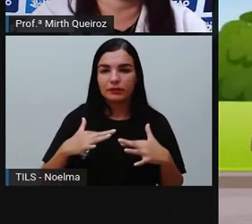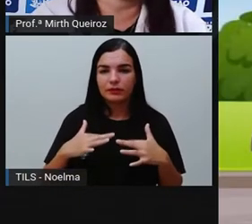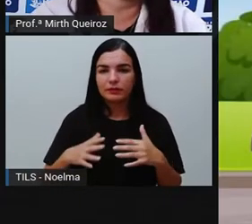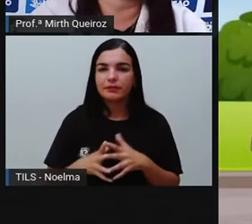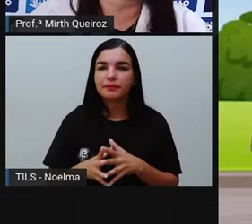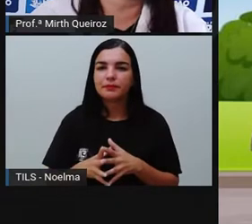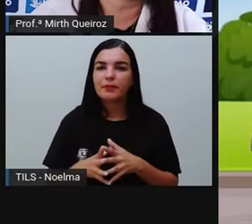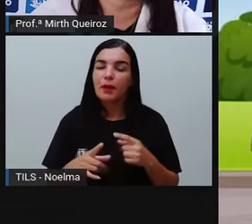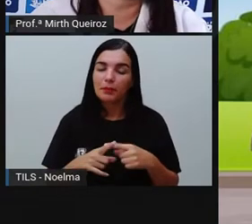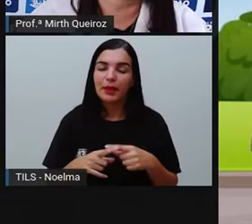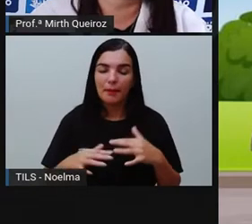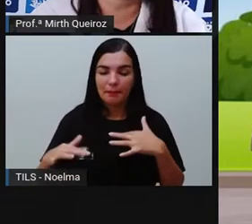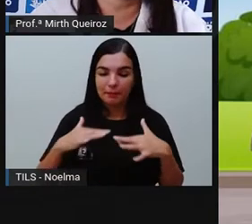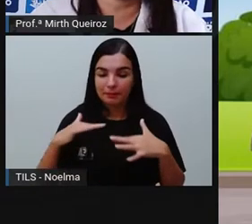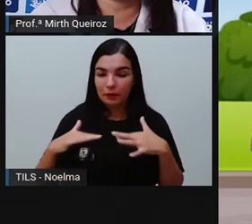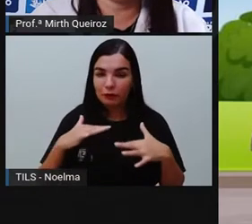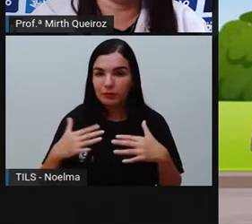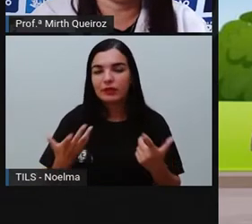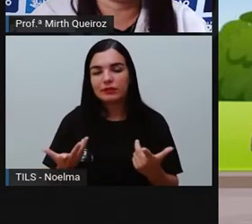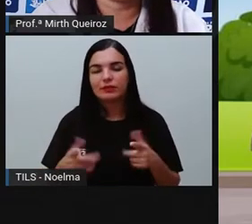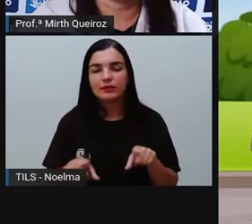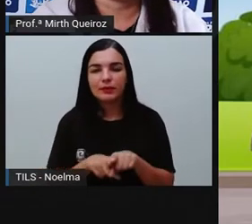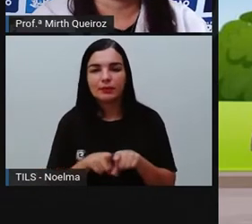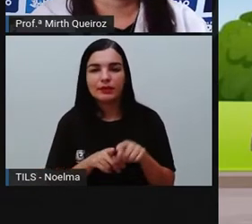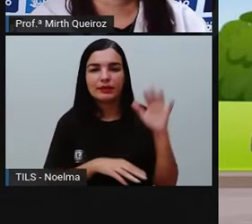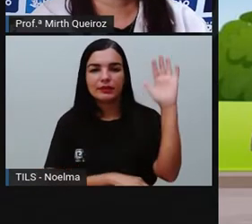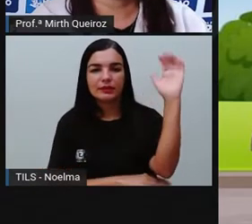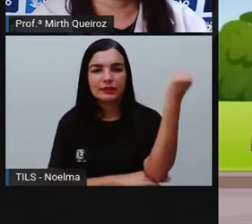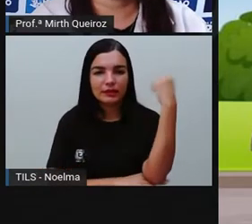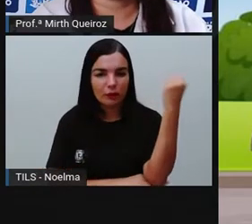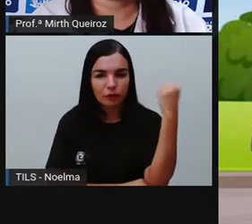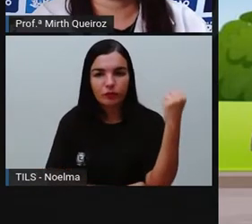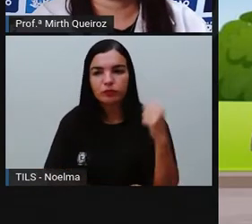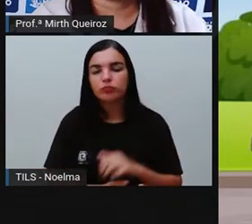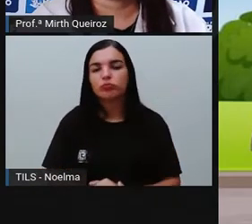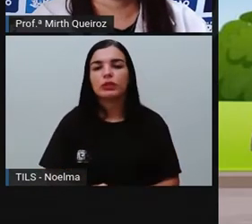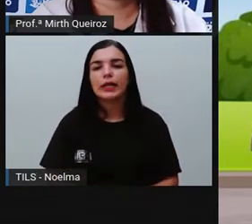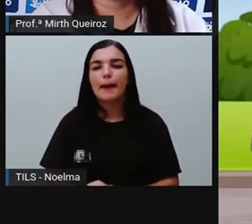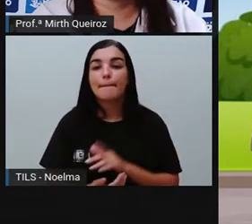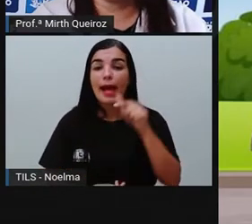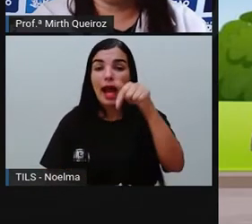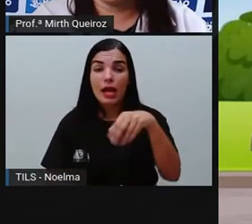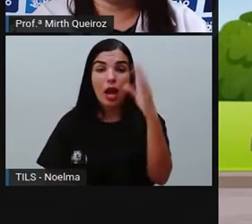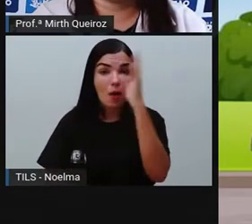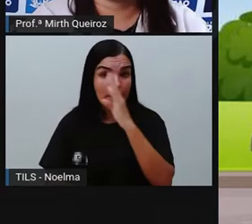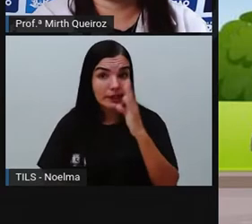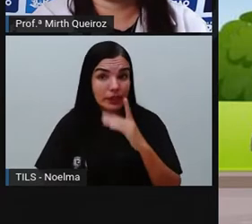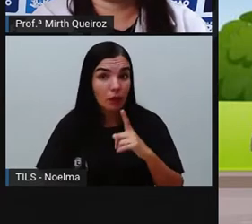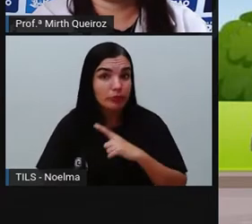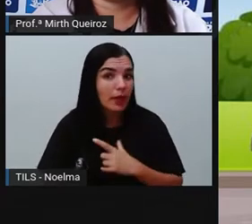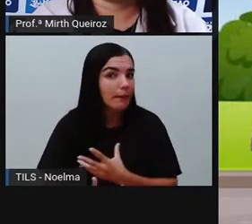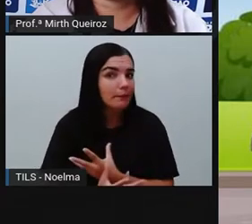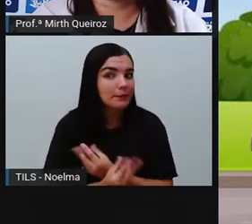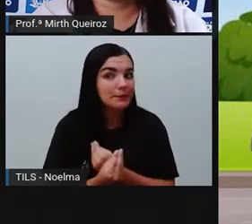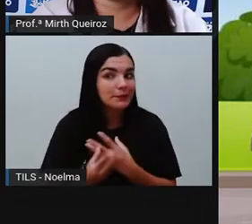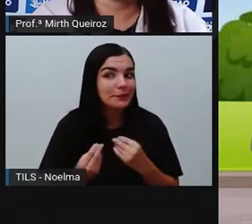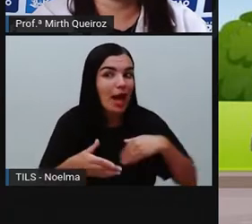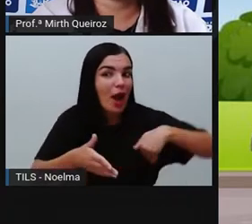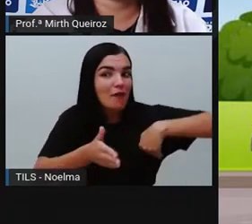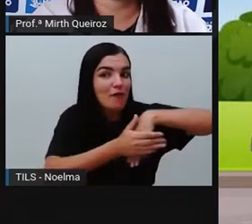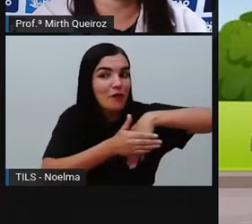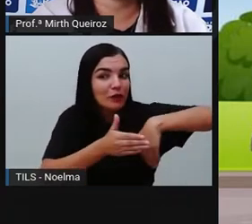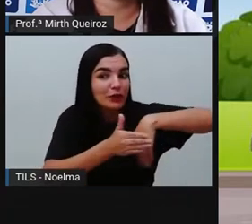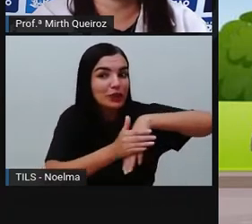As próprias brincadeiras servem como atividade física. No Brasil, pratica-se muito futebol, então